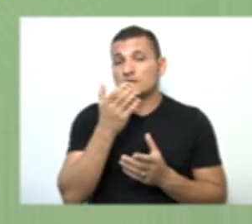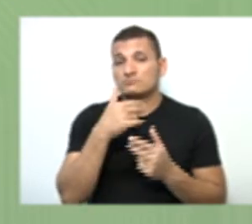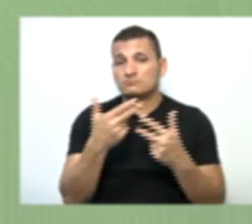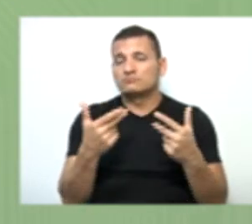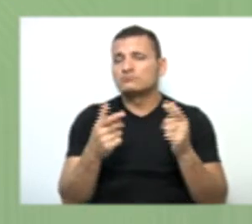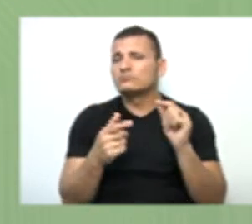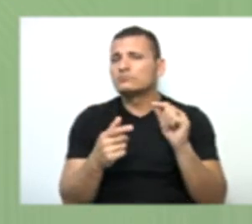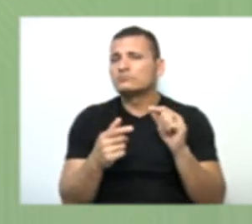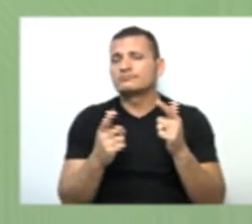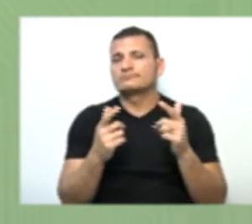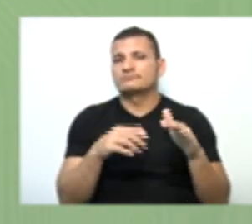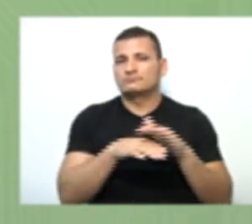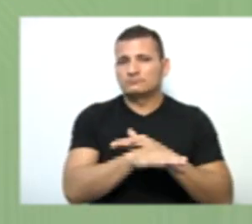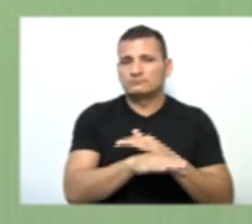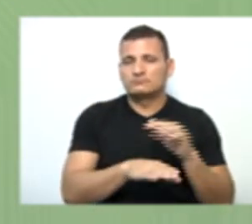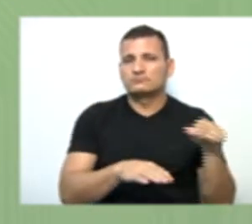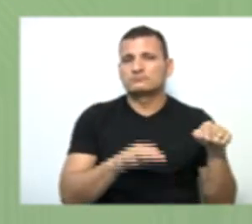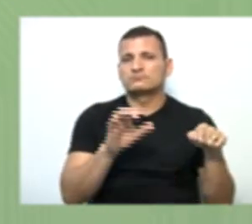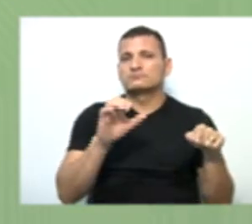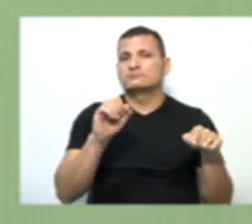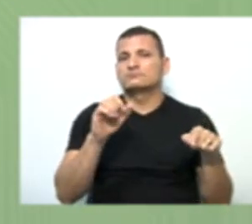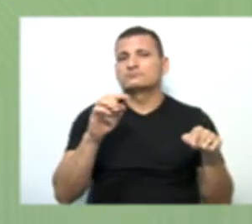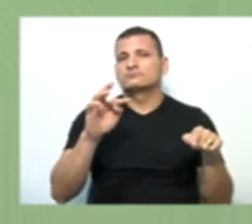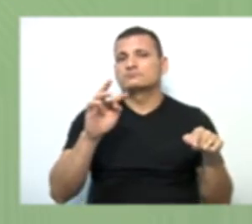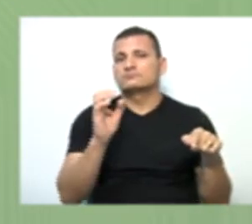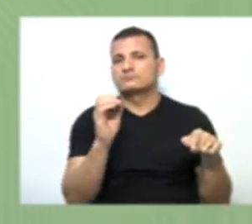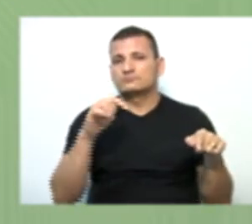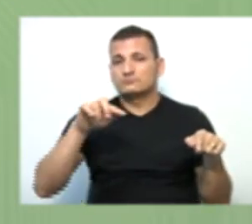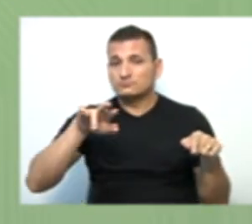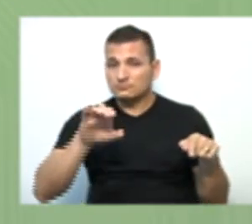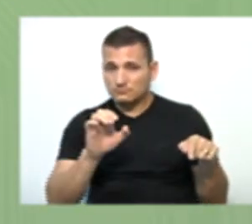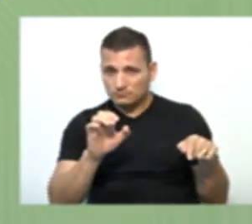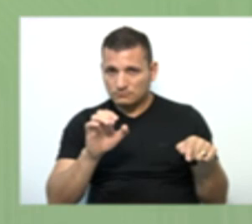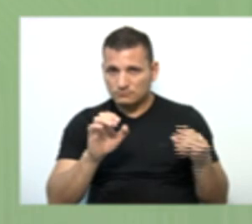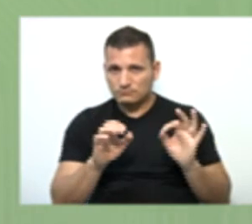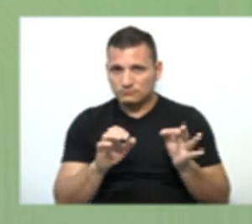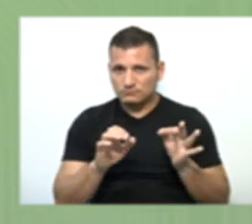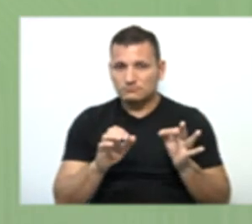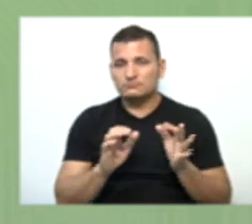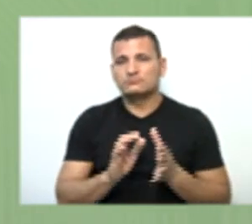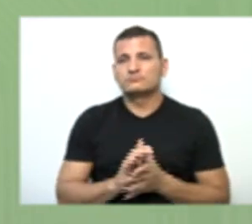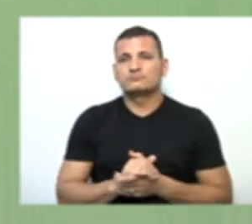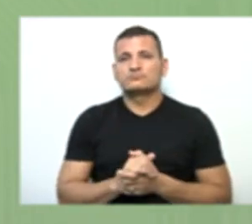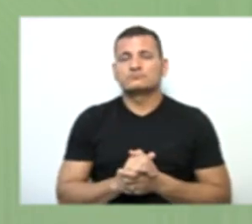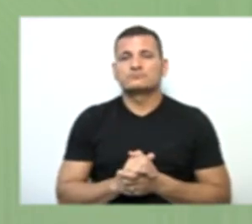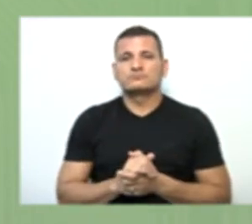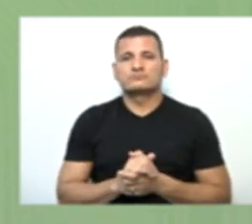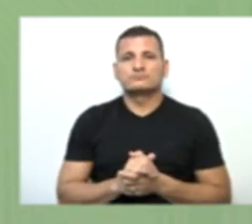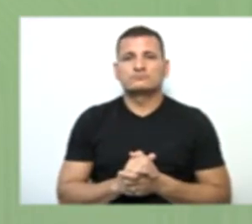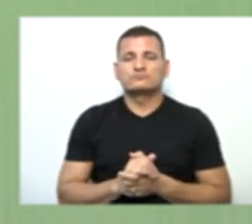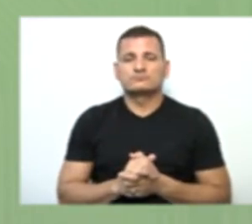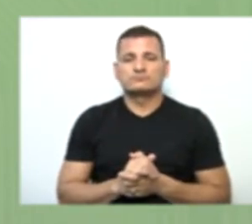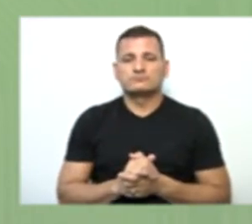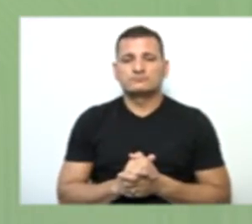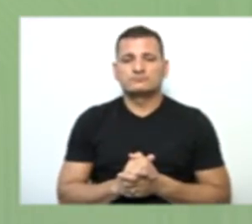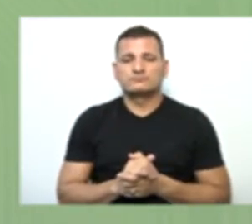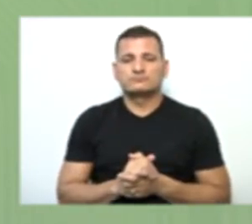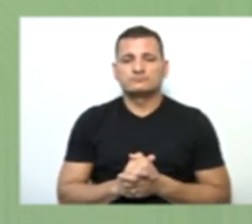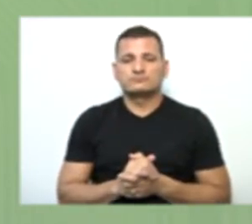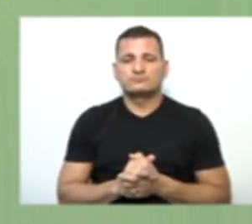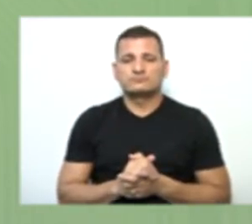destino estoque. Opa, já começamos a desvendar alguma coisa, né? E aí, professora?